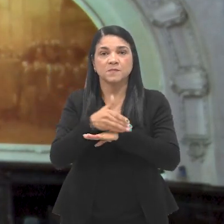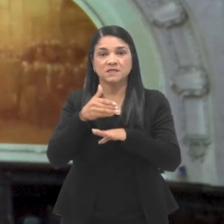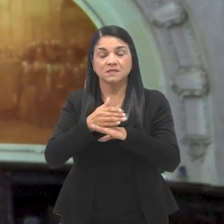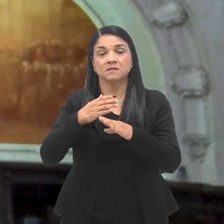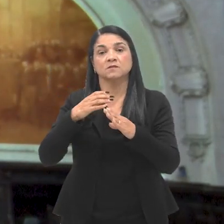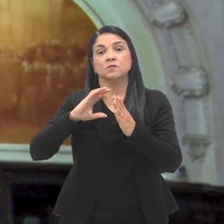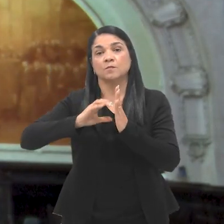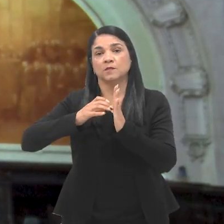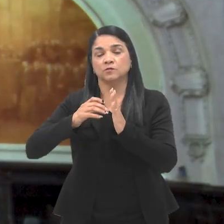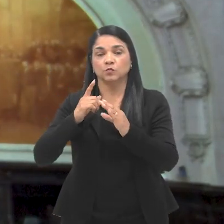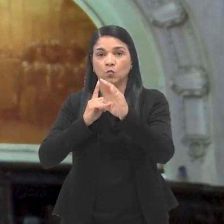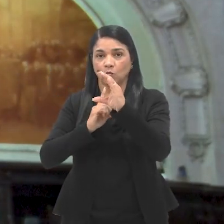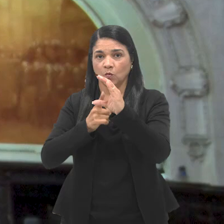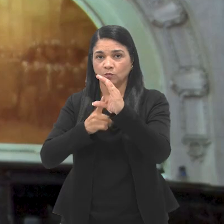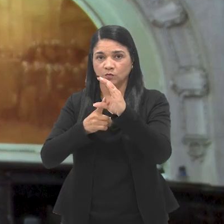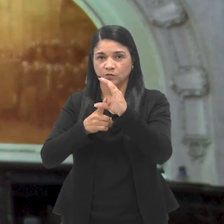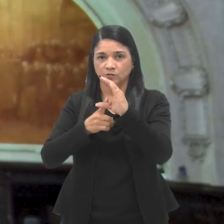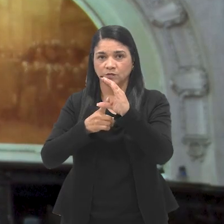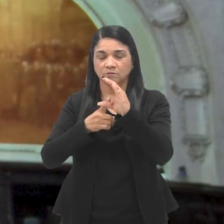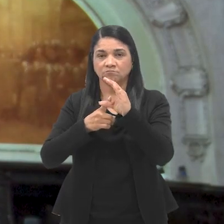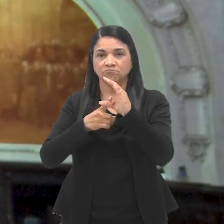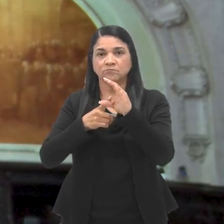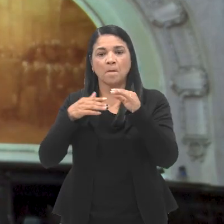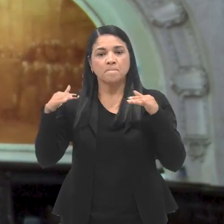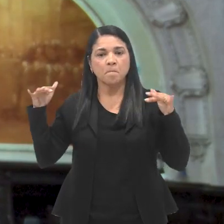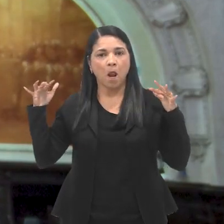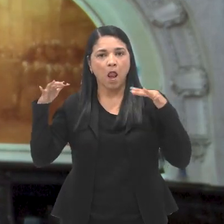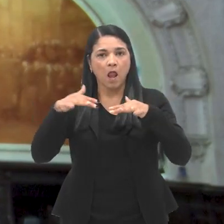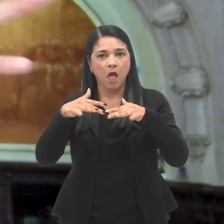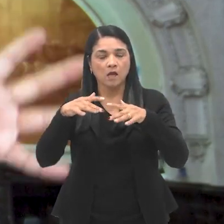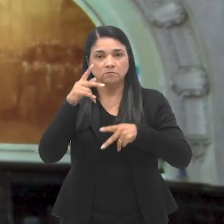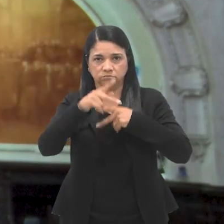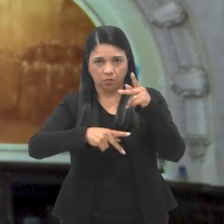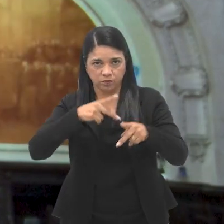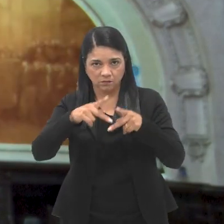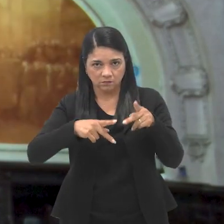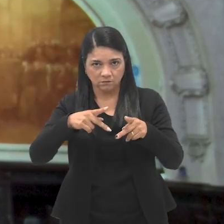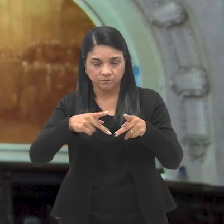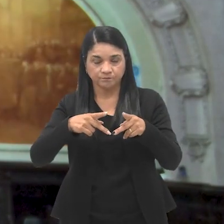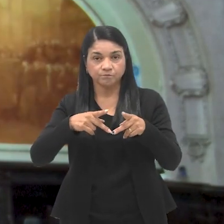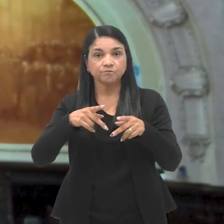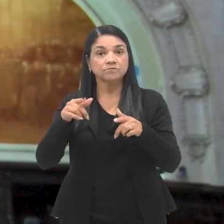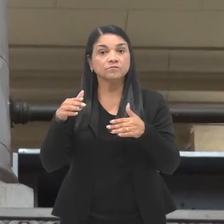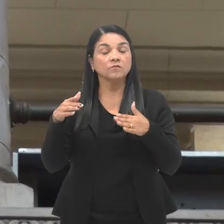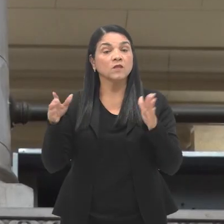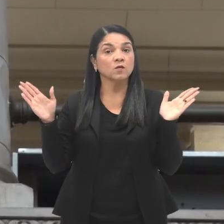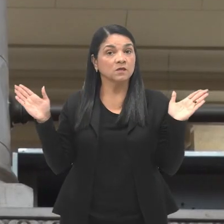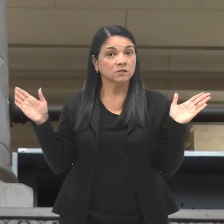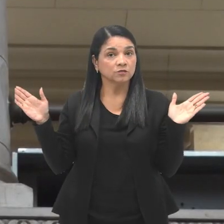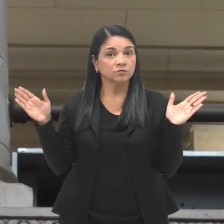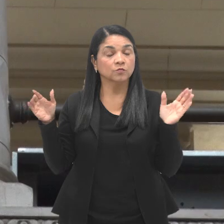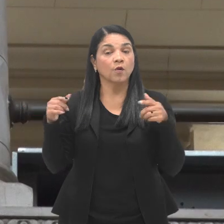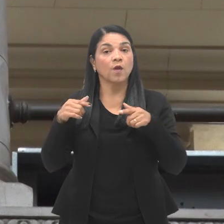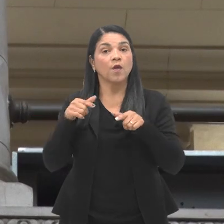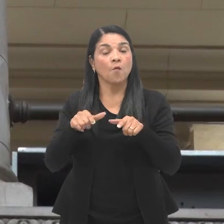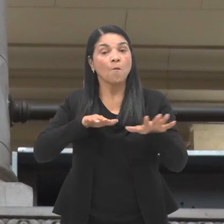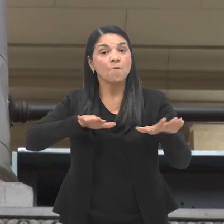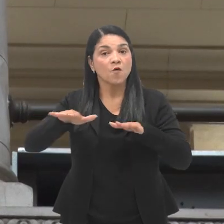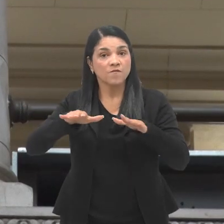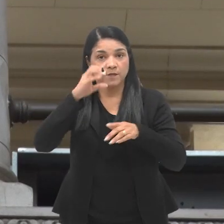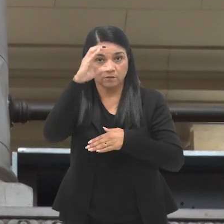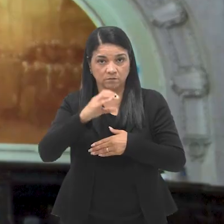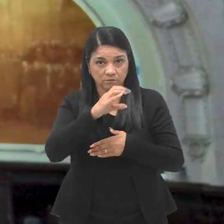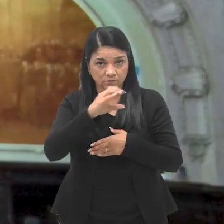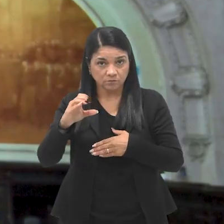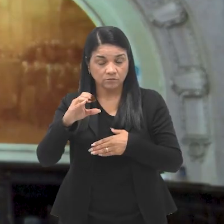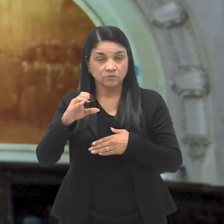mas principalmente pela presença do Partido Comunista nas massas de trabalhadores do Rio de Janeiro. Então, esse Cristo é uma